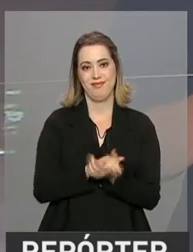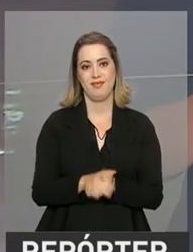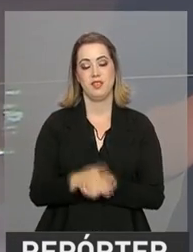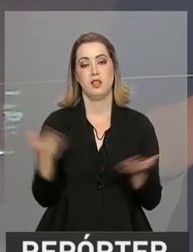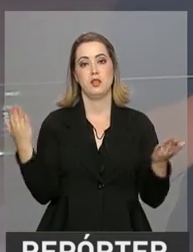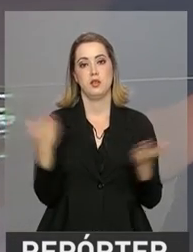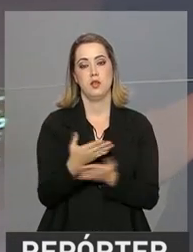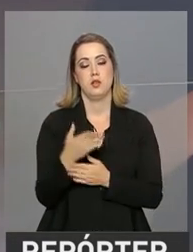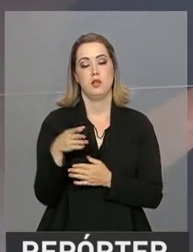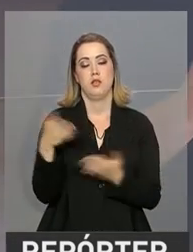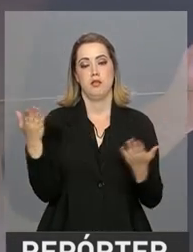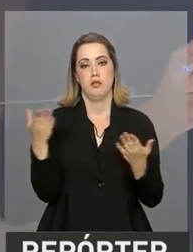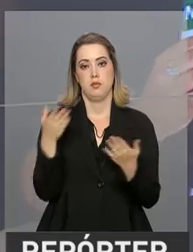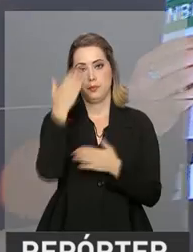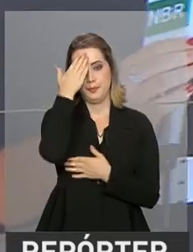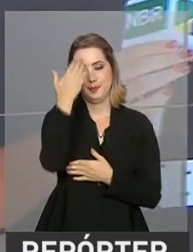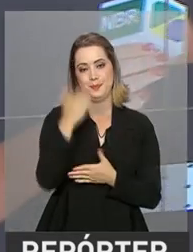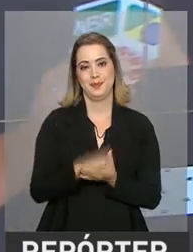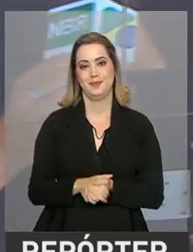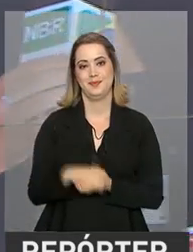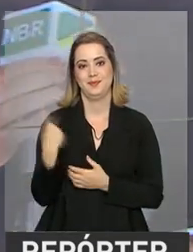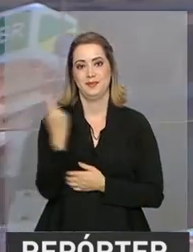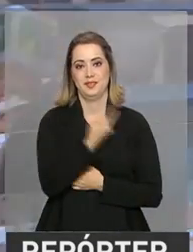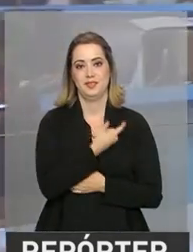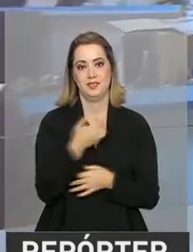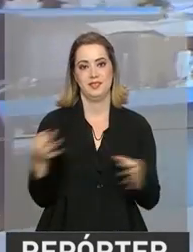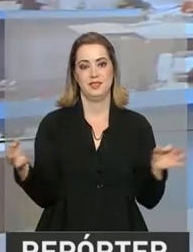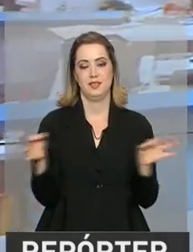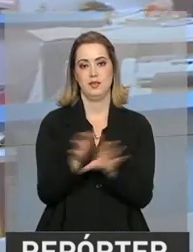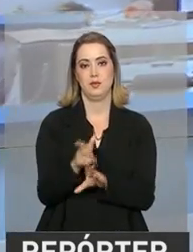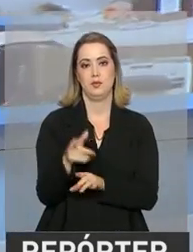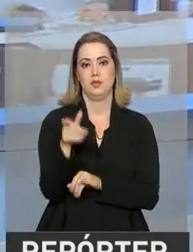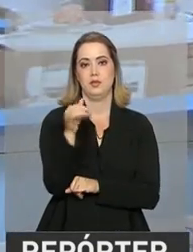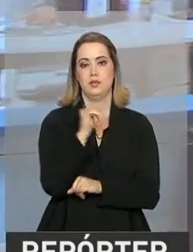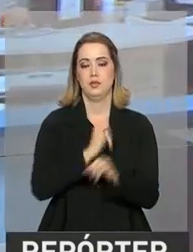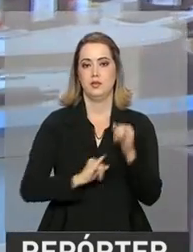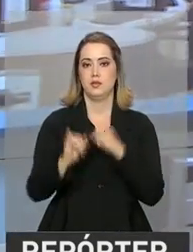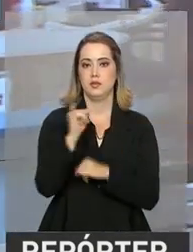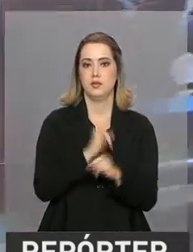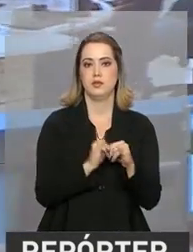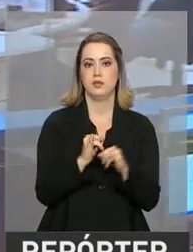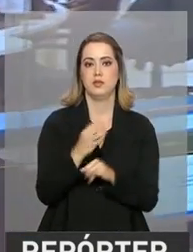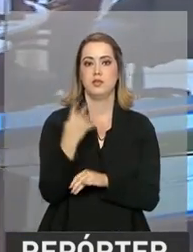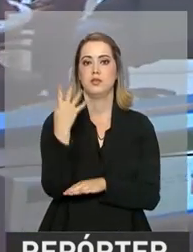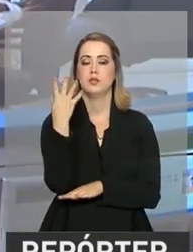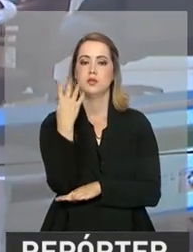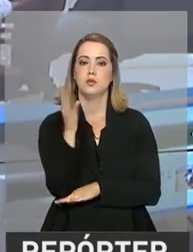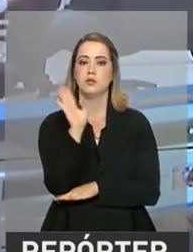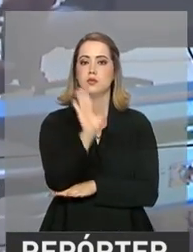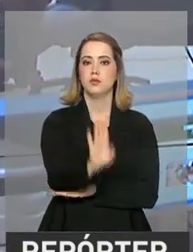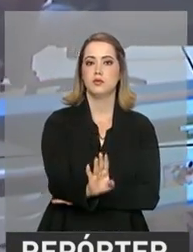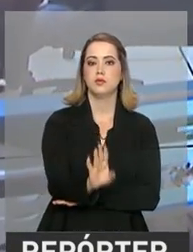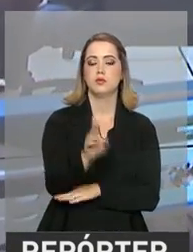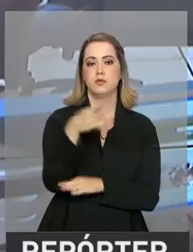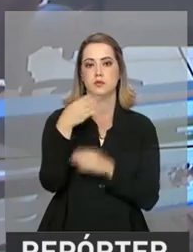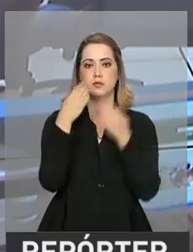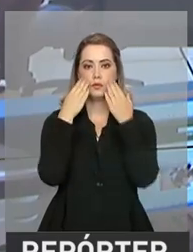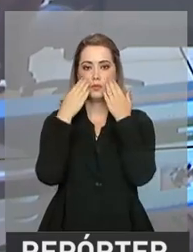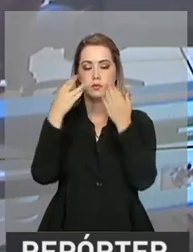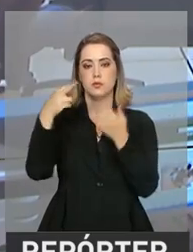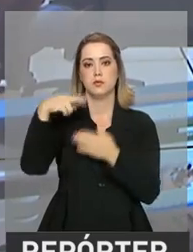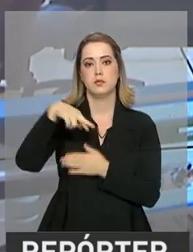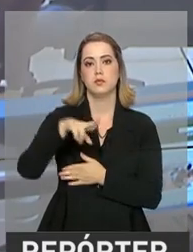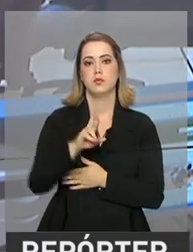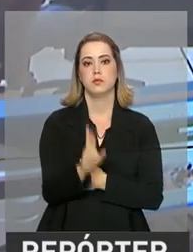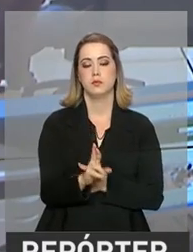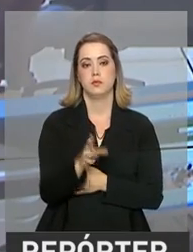pelas informações ao vivo. E nós ficamos por aqui. Voltamos a qualquer momento com outras informações ou às 4 da tarde na próxima edição